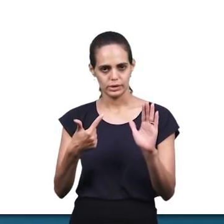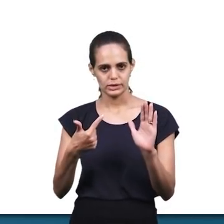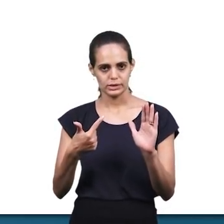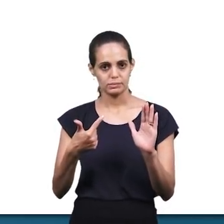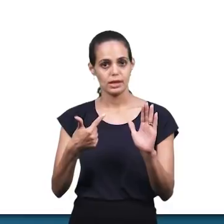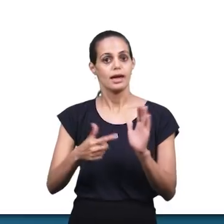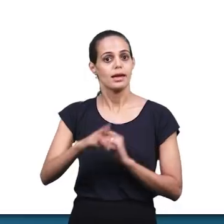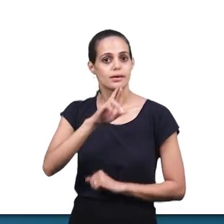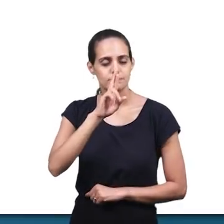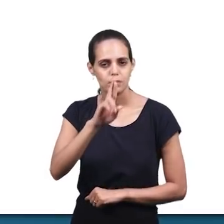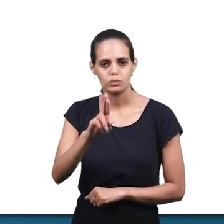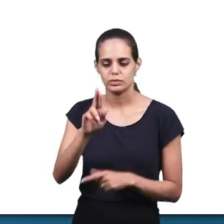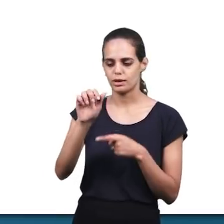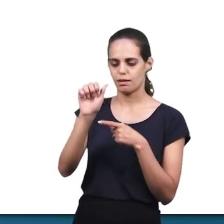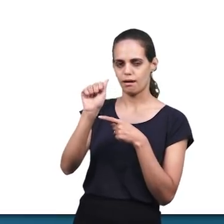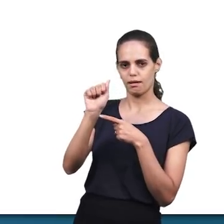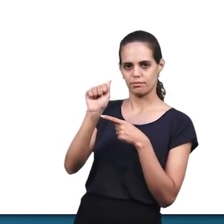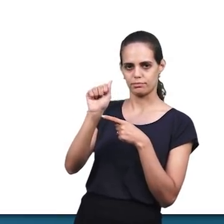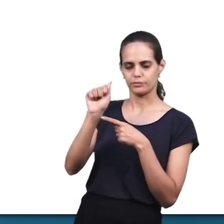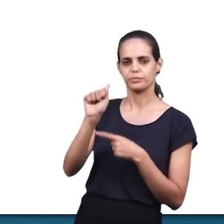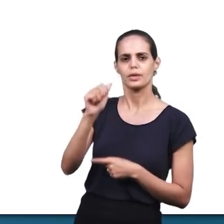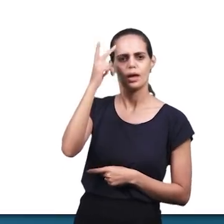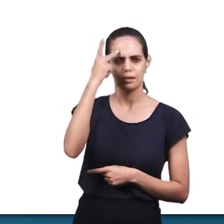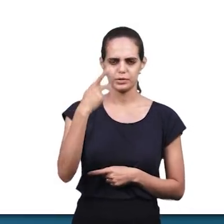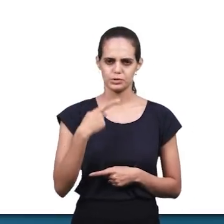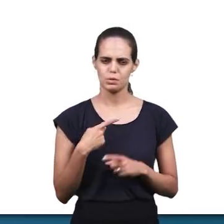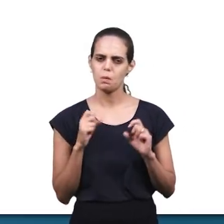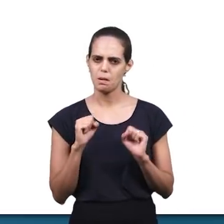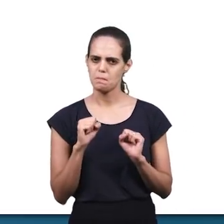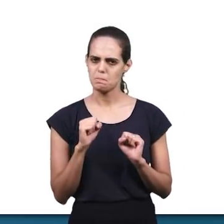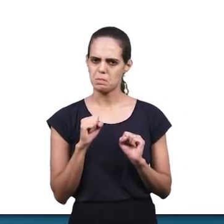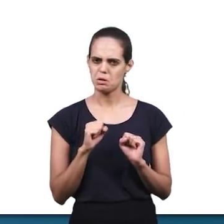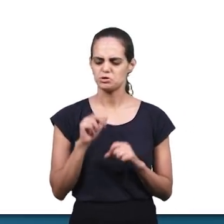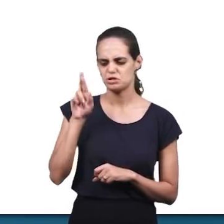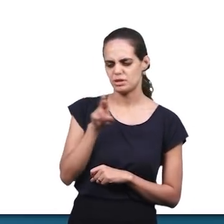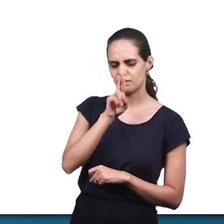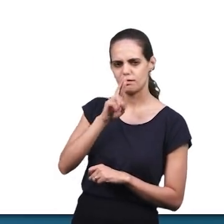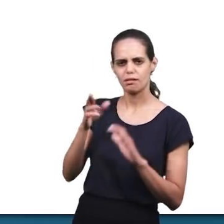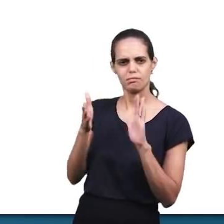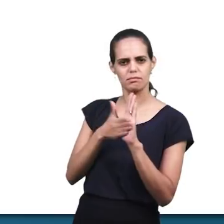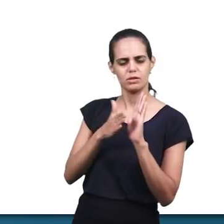A: o homem pode negar o projeto de salvação?